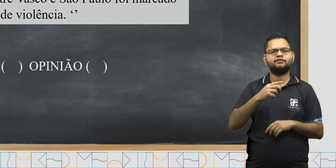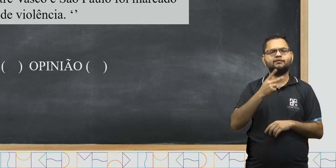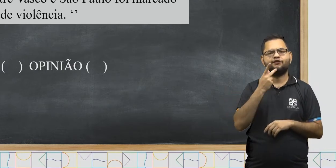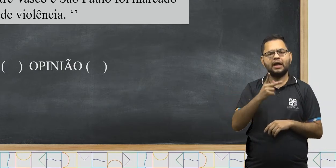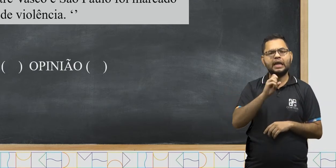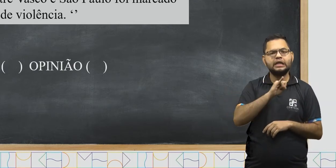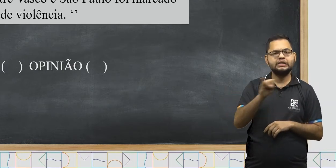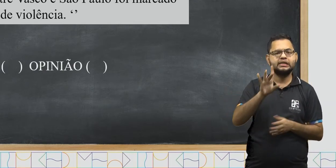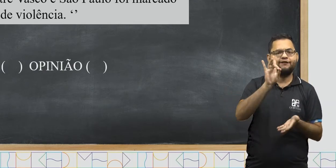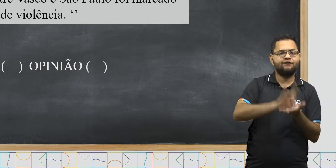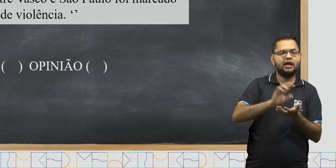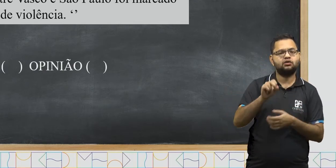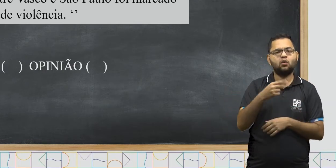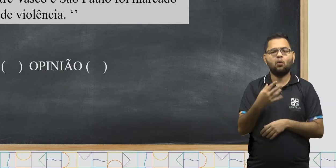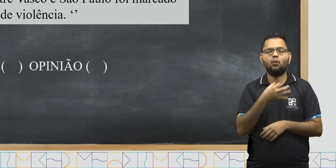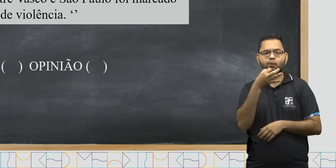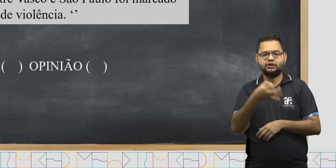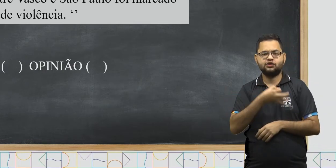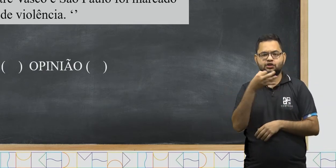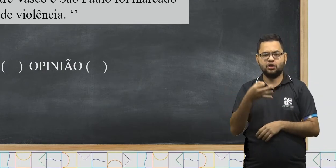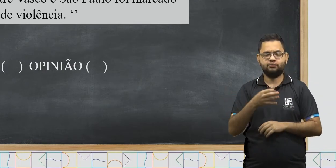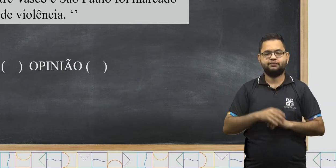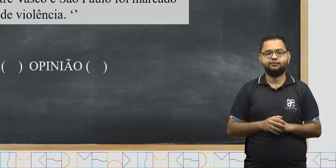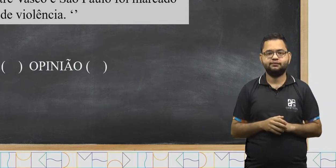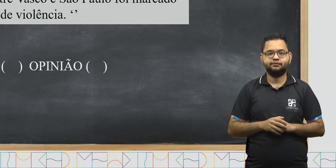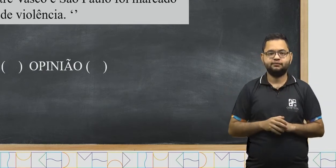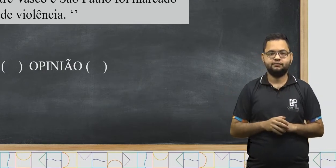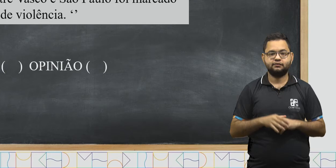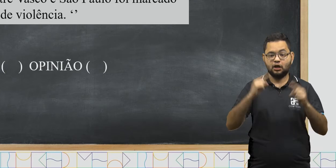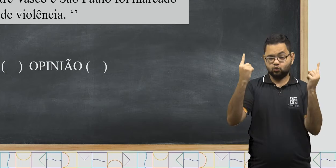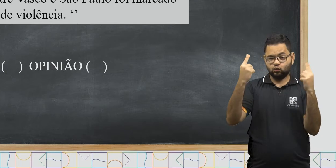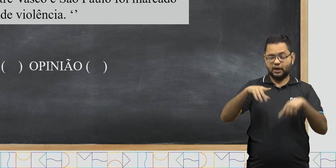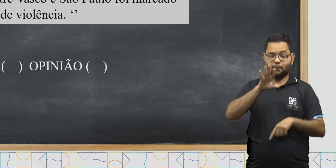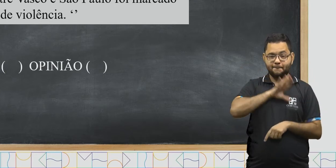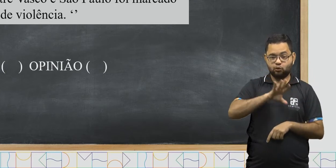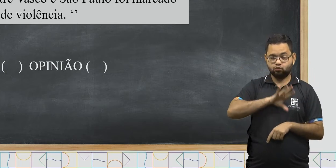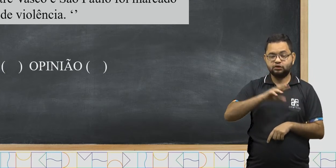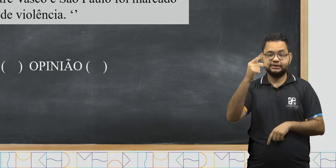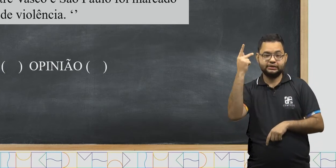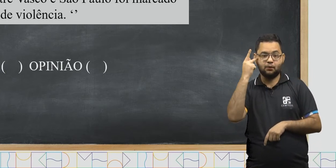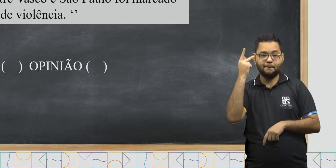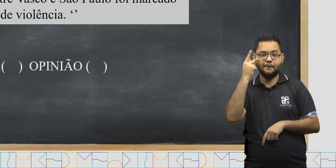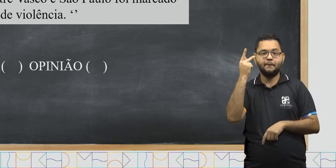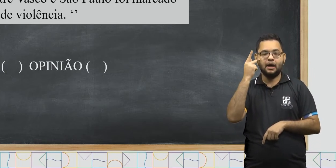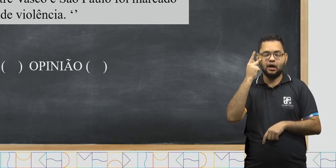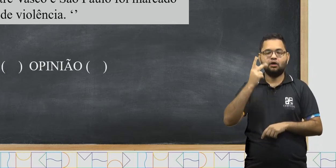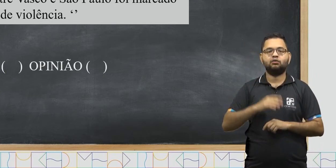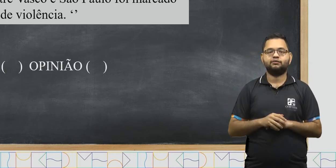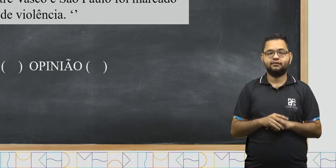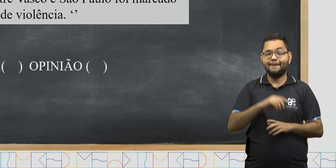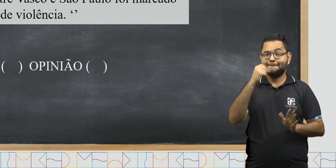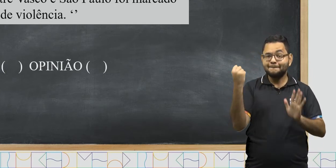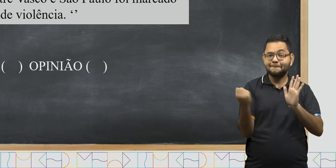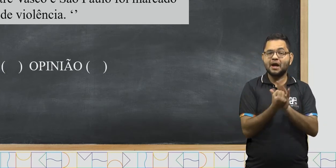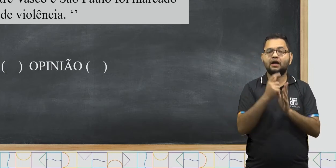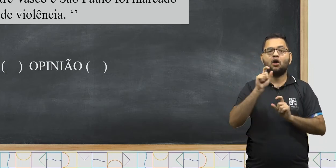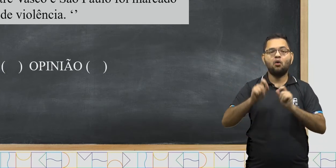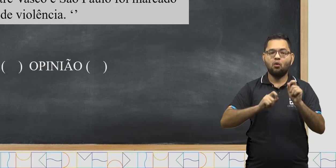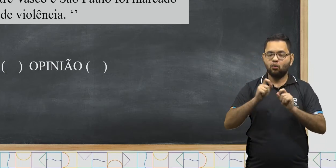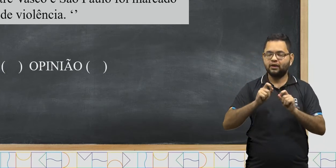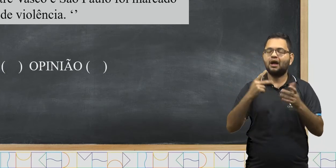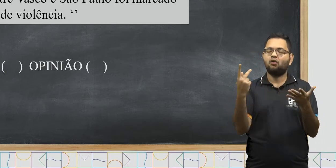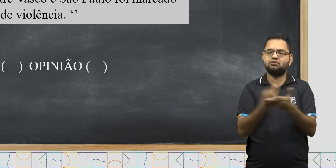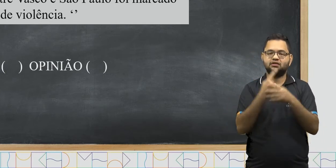continue a verificar se é um fato ou opinião. O duelo entre Vasco e São Paulo